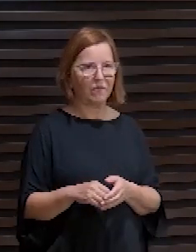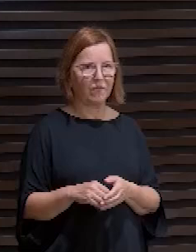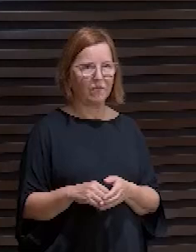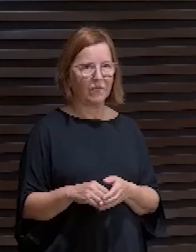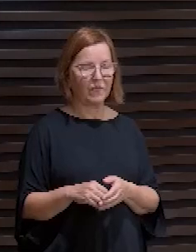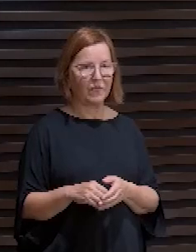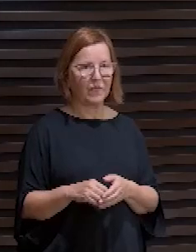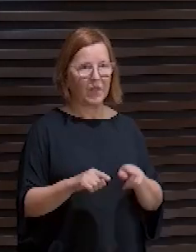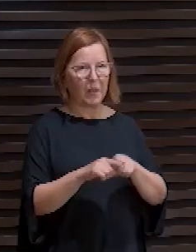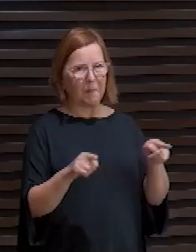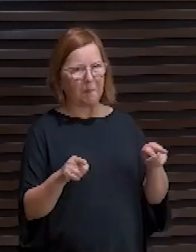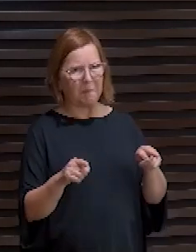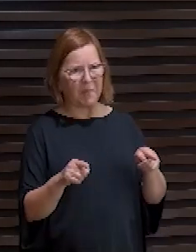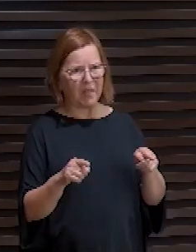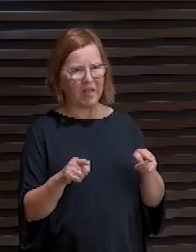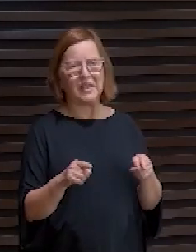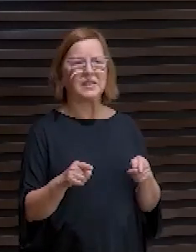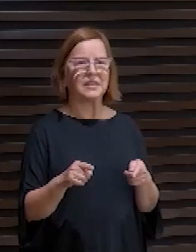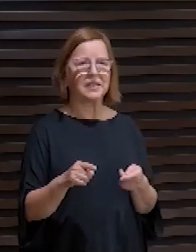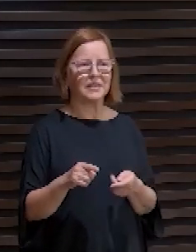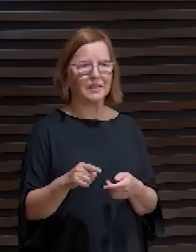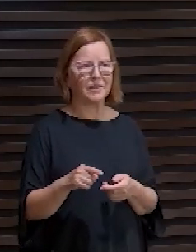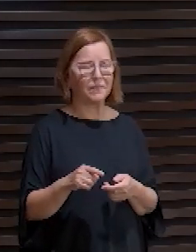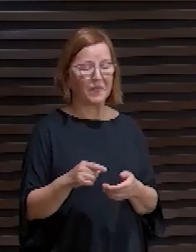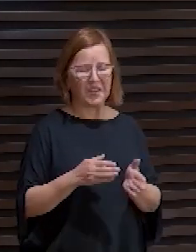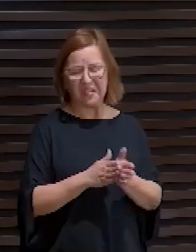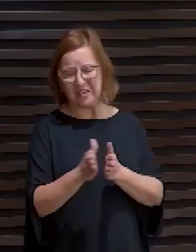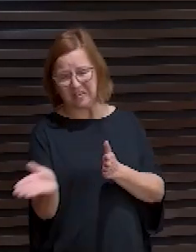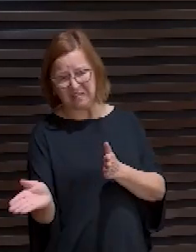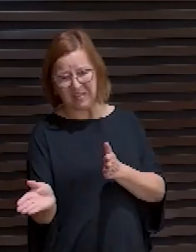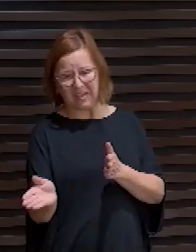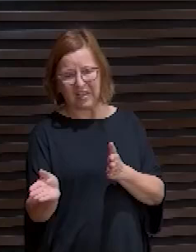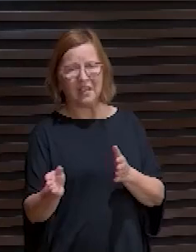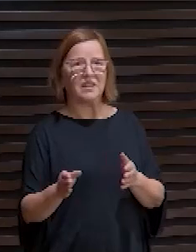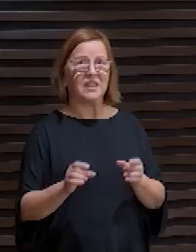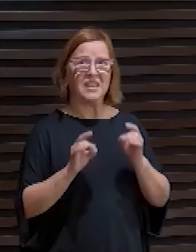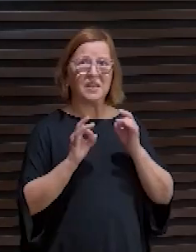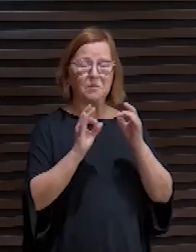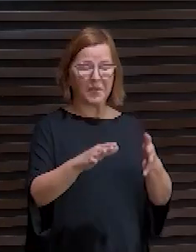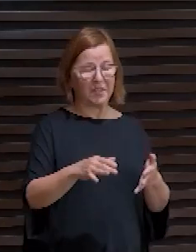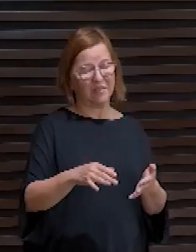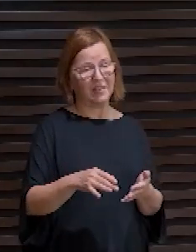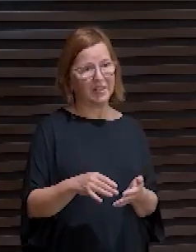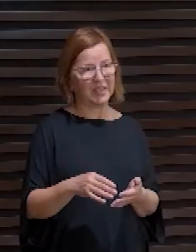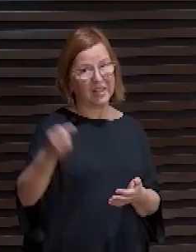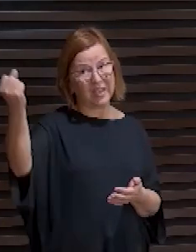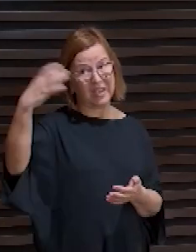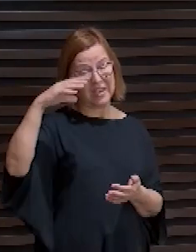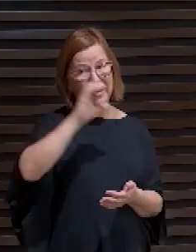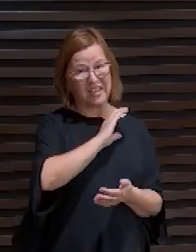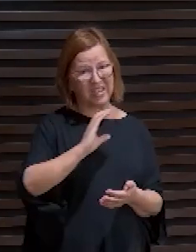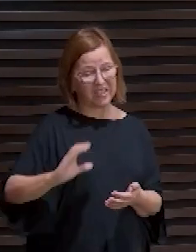santos, desviando-se do verdadeiro evangelho da graça de Deus em Cristo. A questão é, se você e